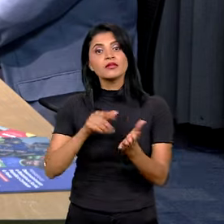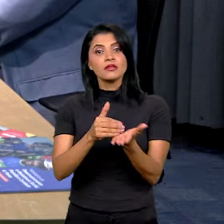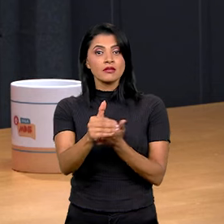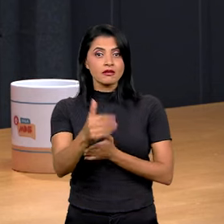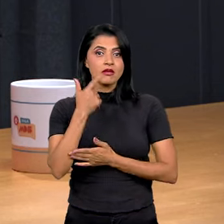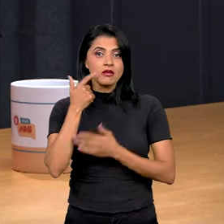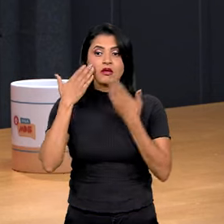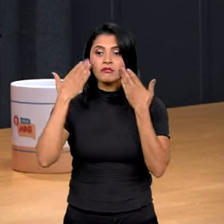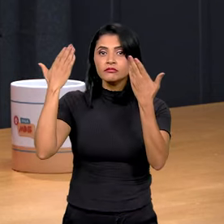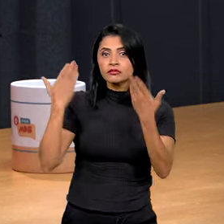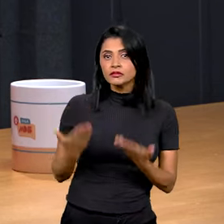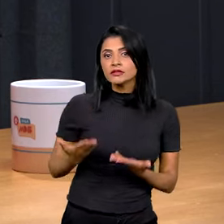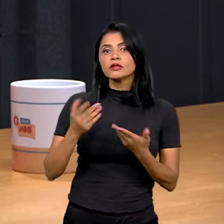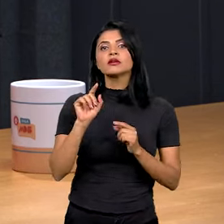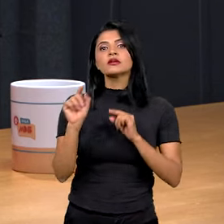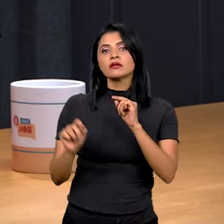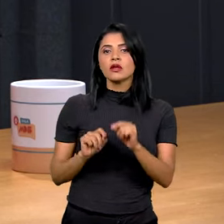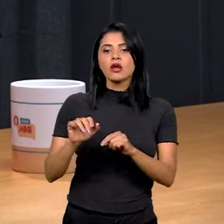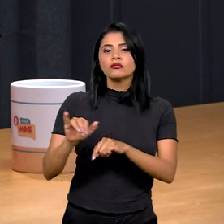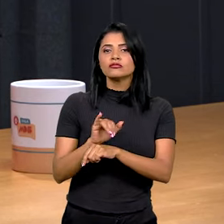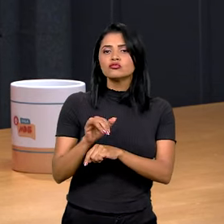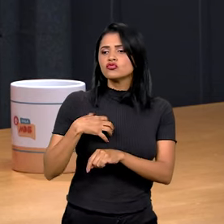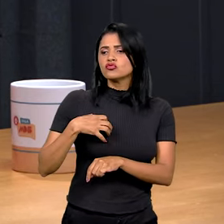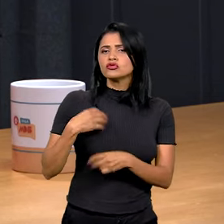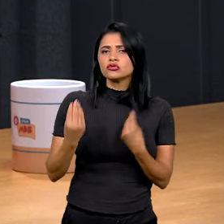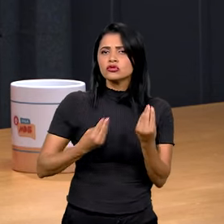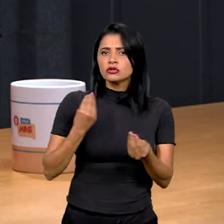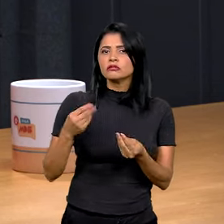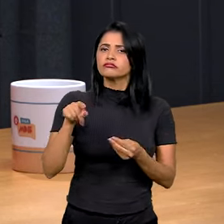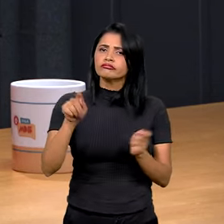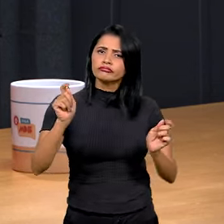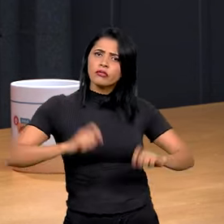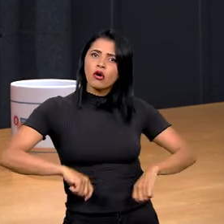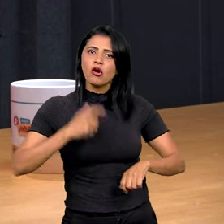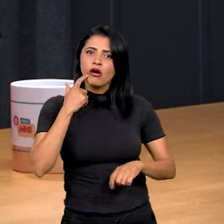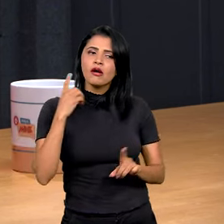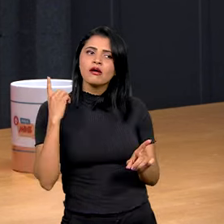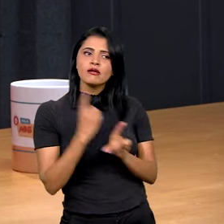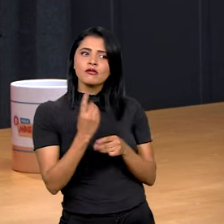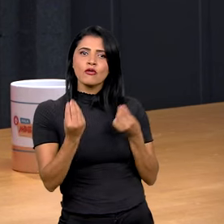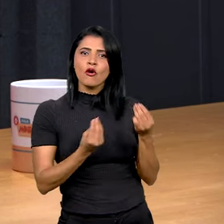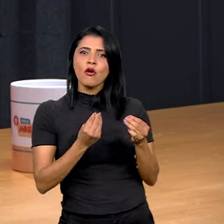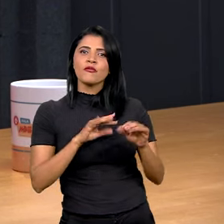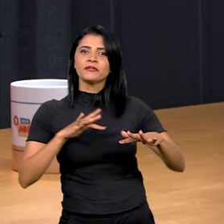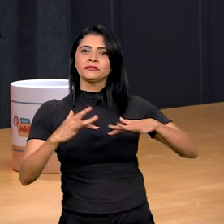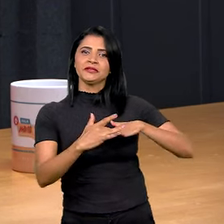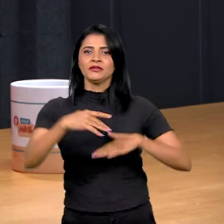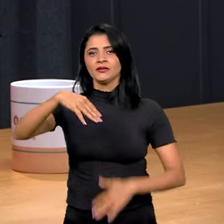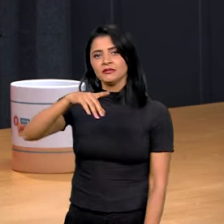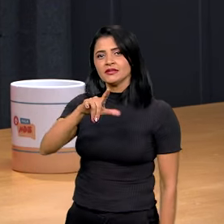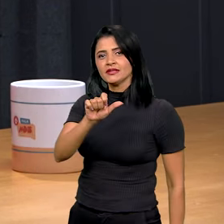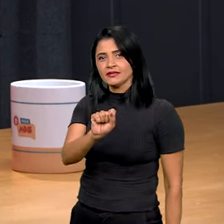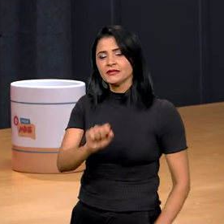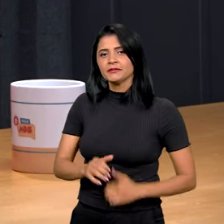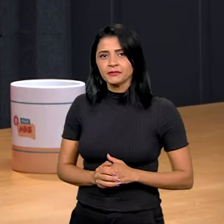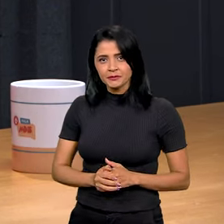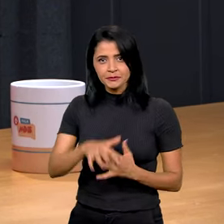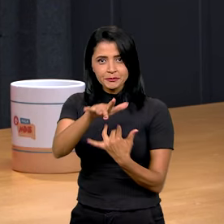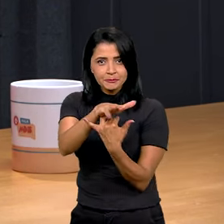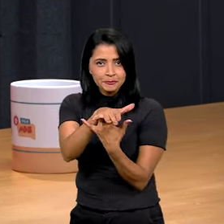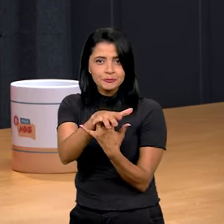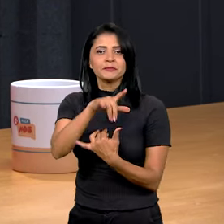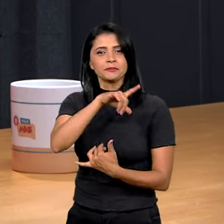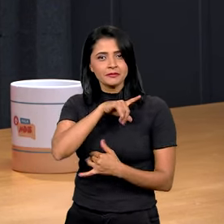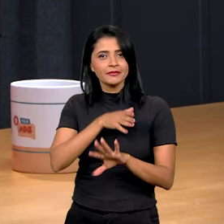da gente começar eu quero apresentar a vocês as maneiras como como vocês podem encontrar as redes sociais do MDS